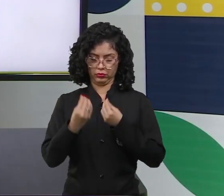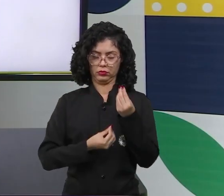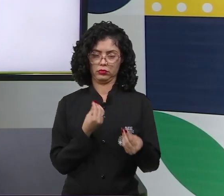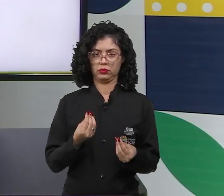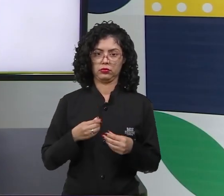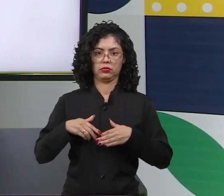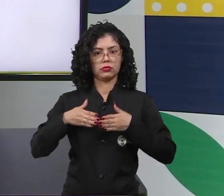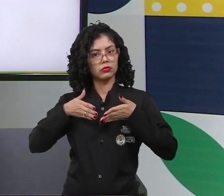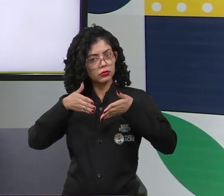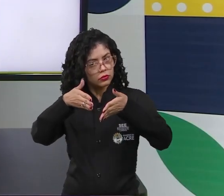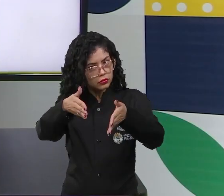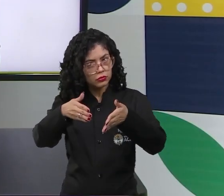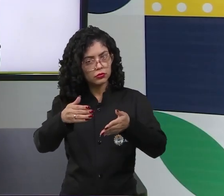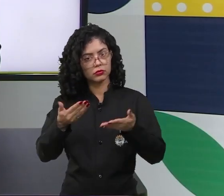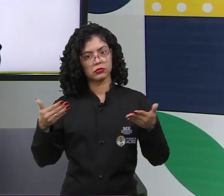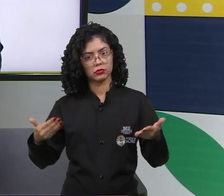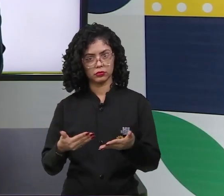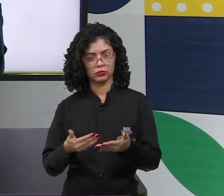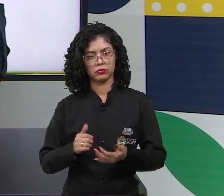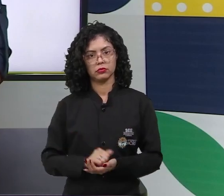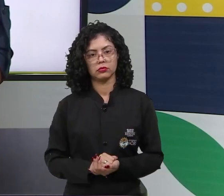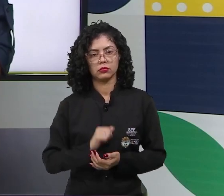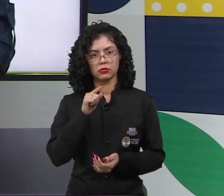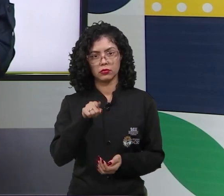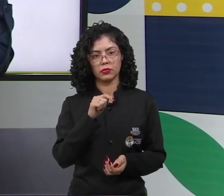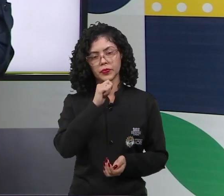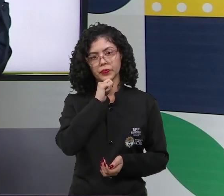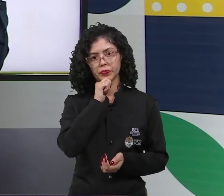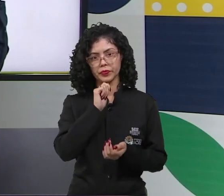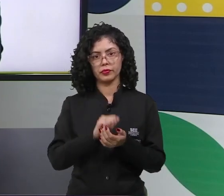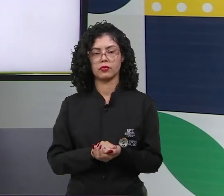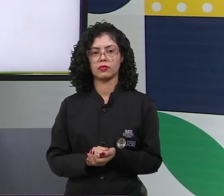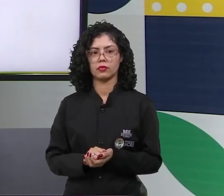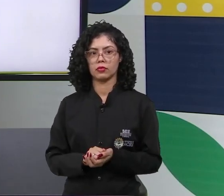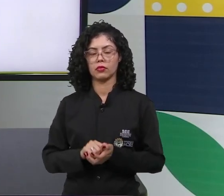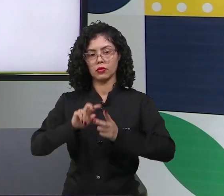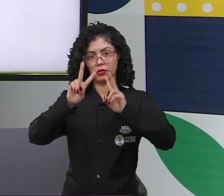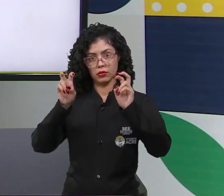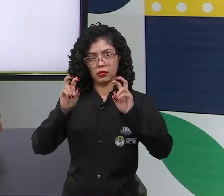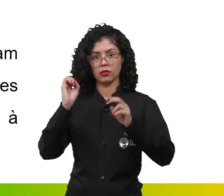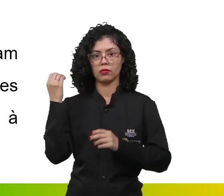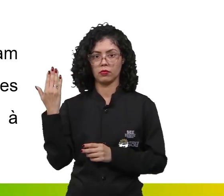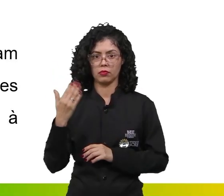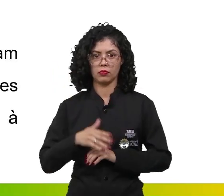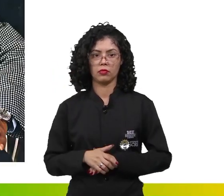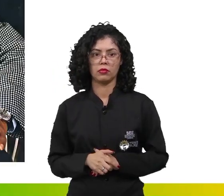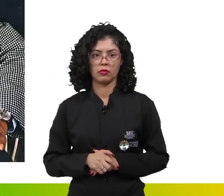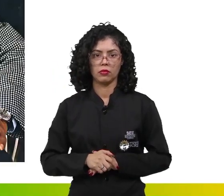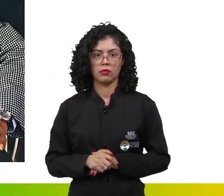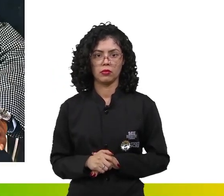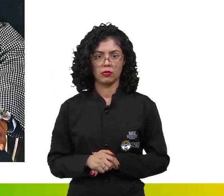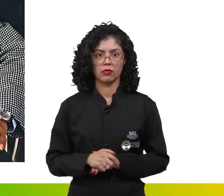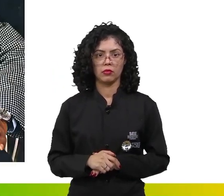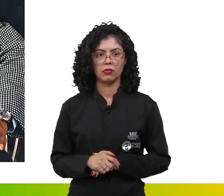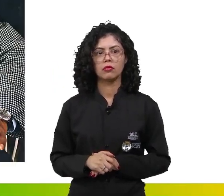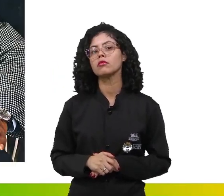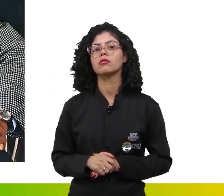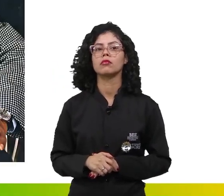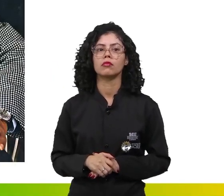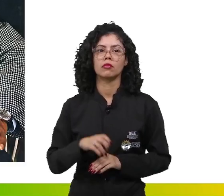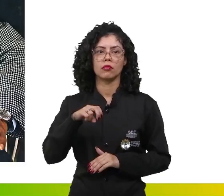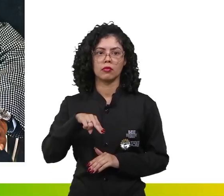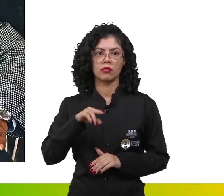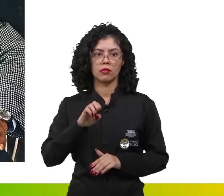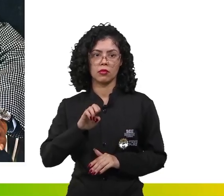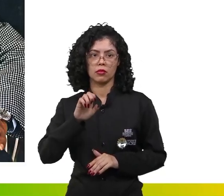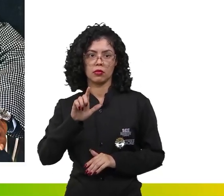eles vão caminhar daqui para frente agora? Esse era o grande X da questão. Continuando, aqui está o